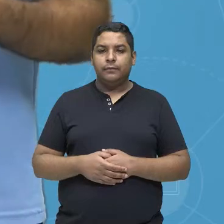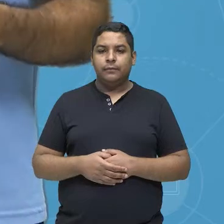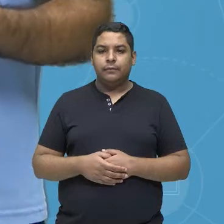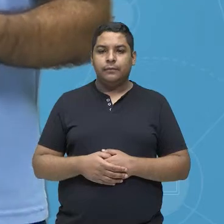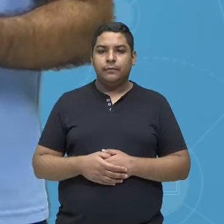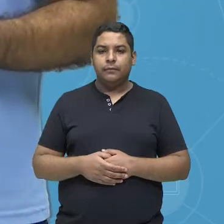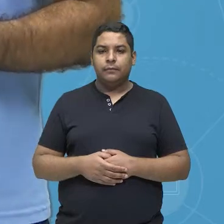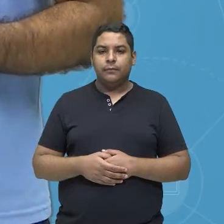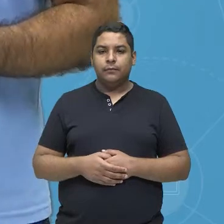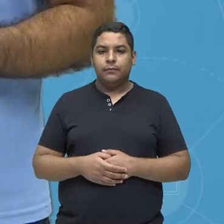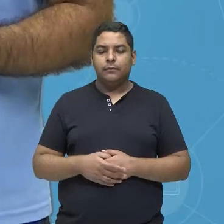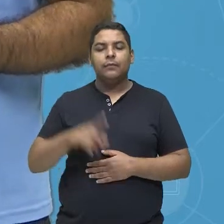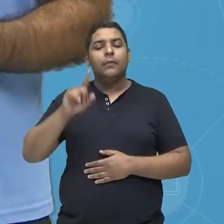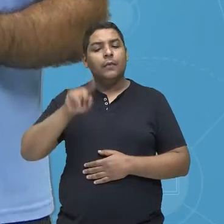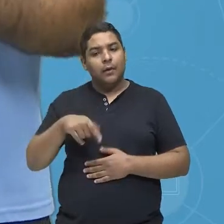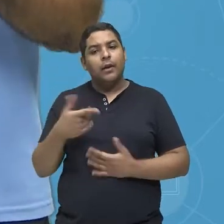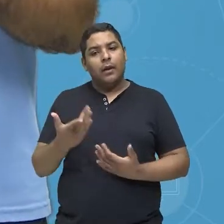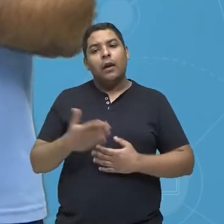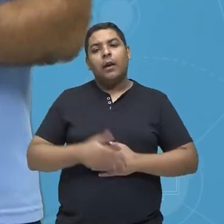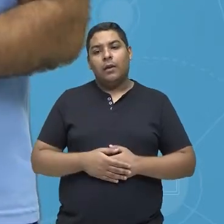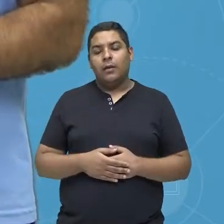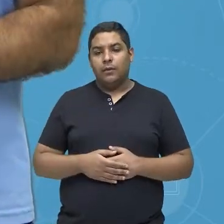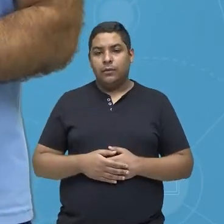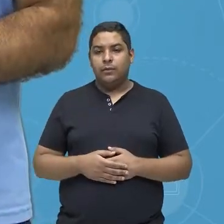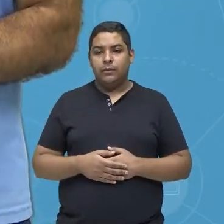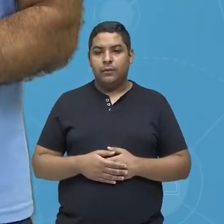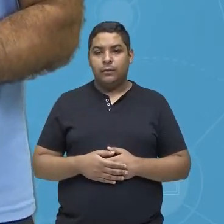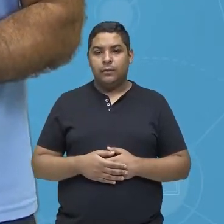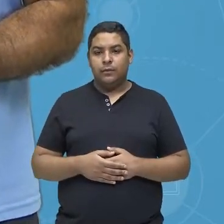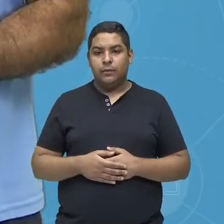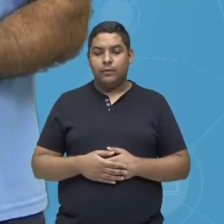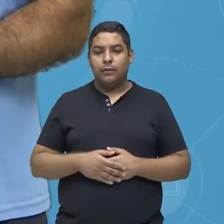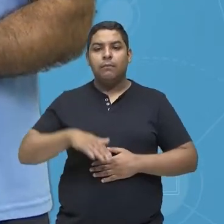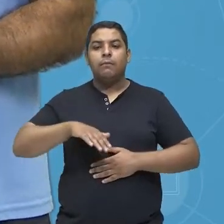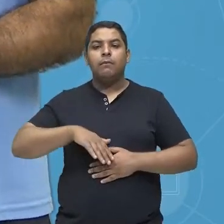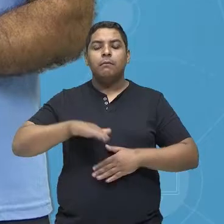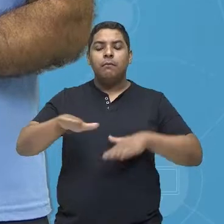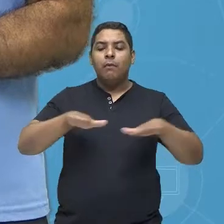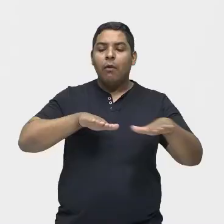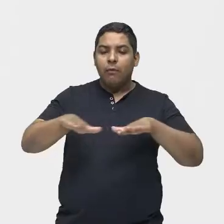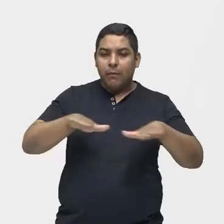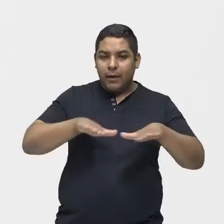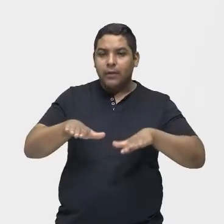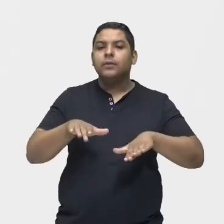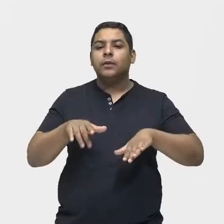é assim que se dá o jogo de xadrez. E vamos ver agora sobre a movimentação e captura.